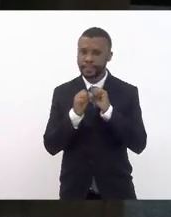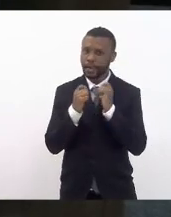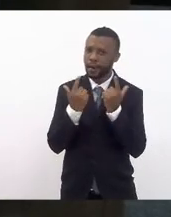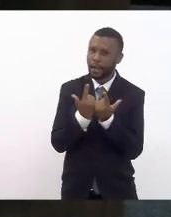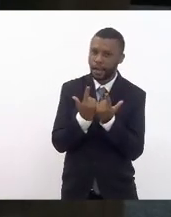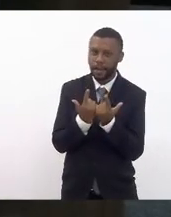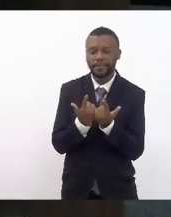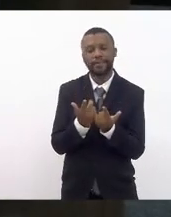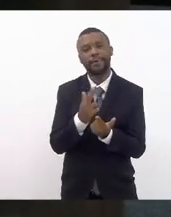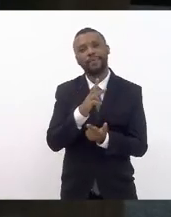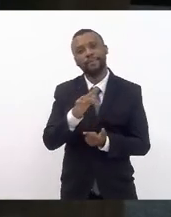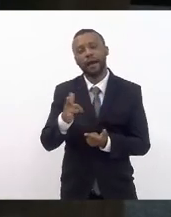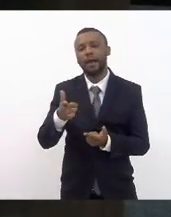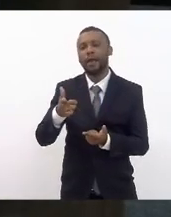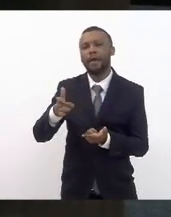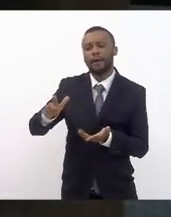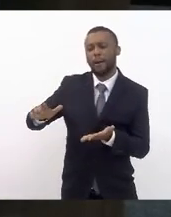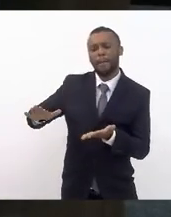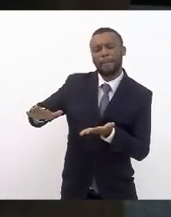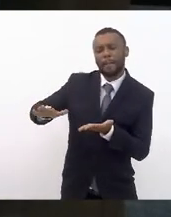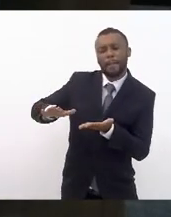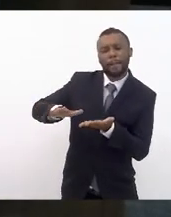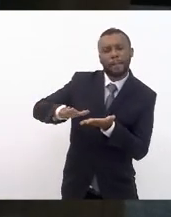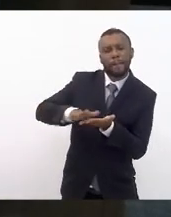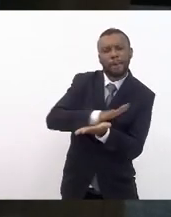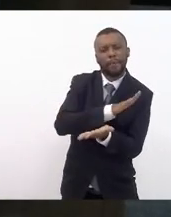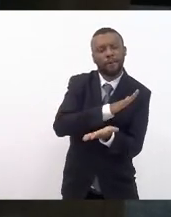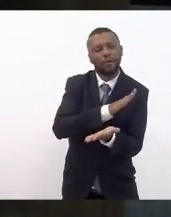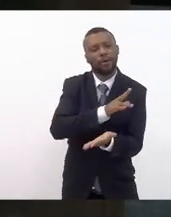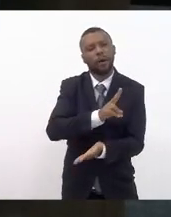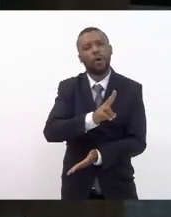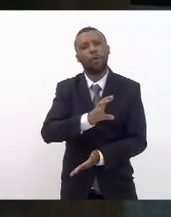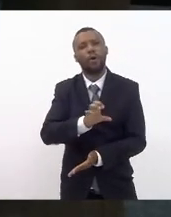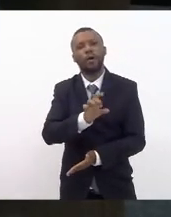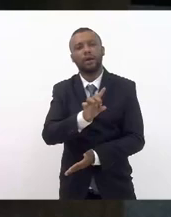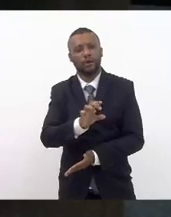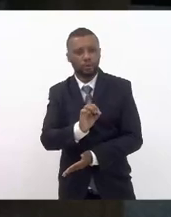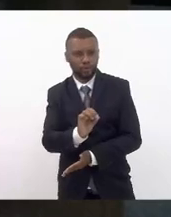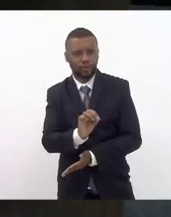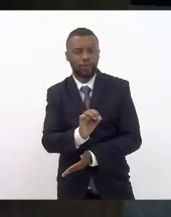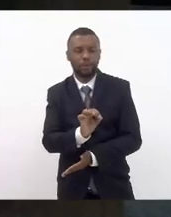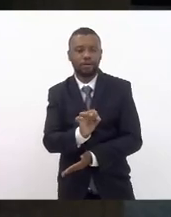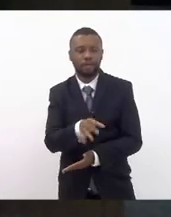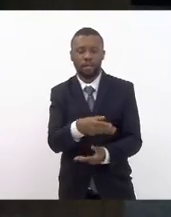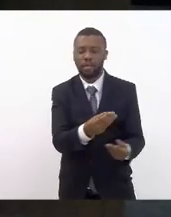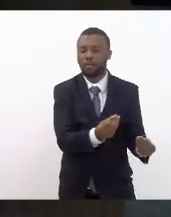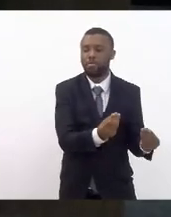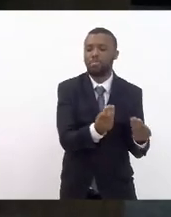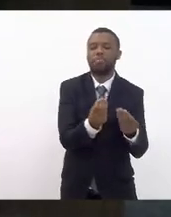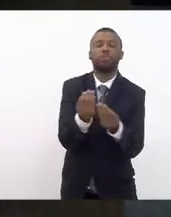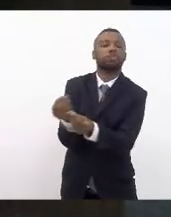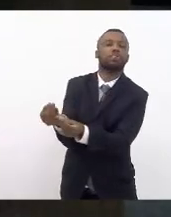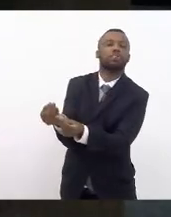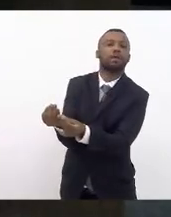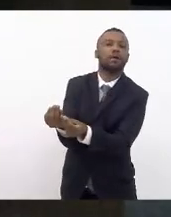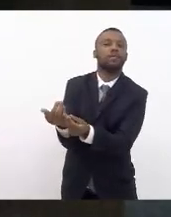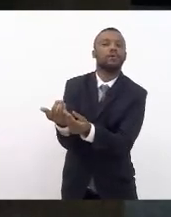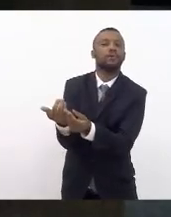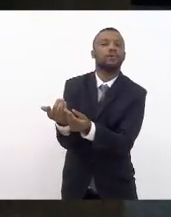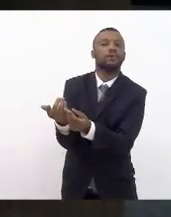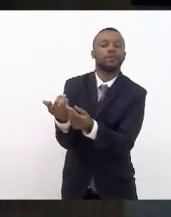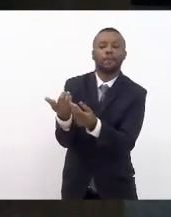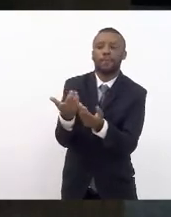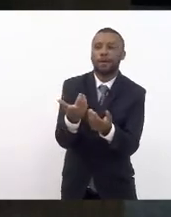vai exterminar com a UESO, entregar a UESO como